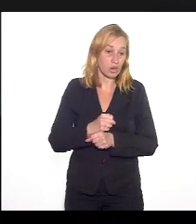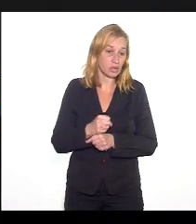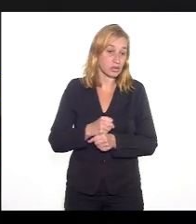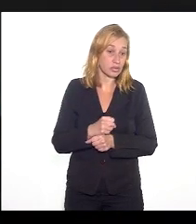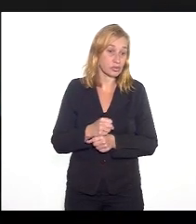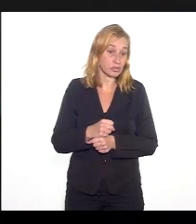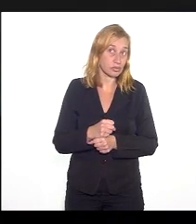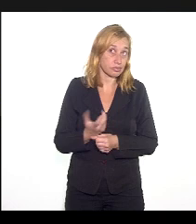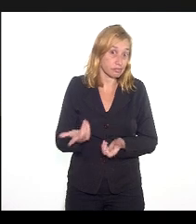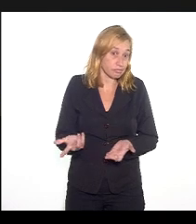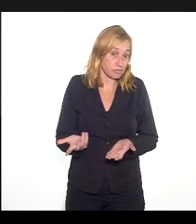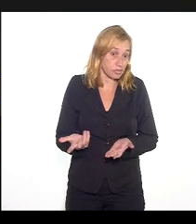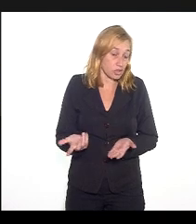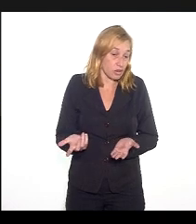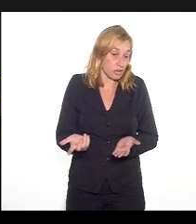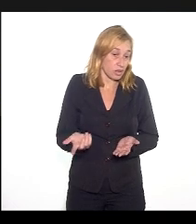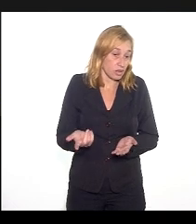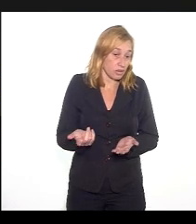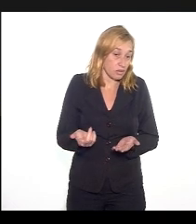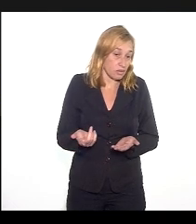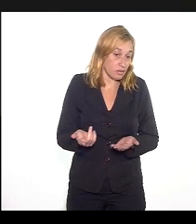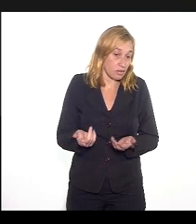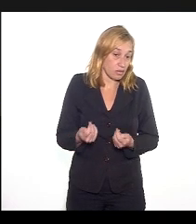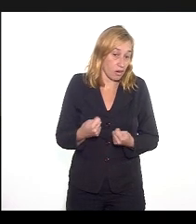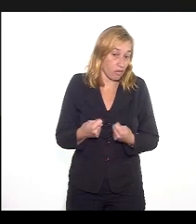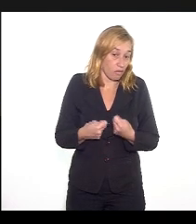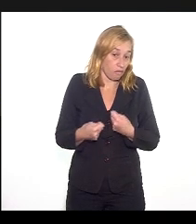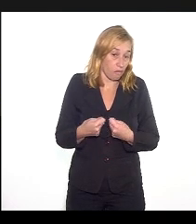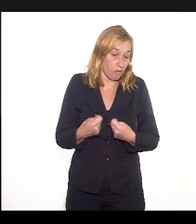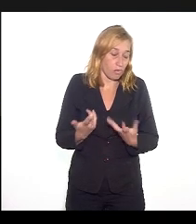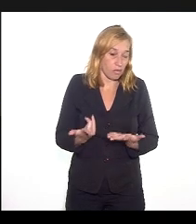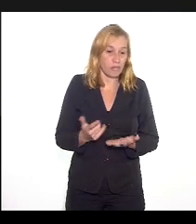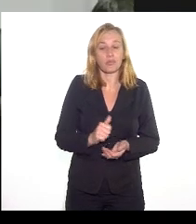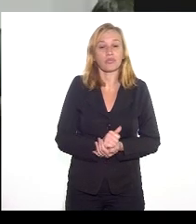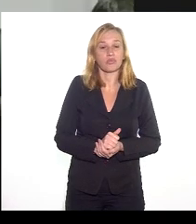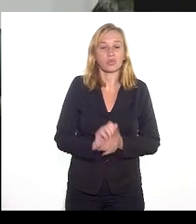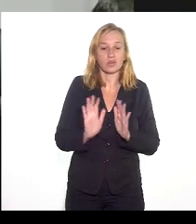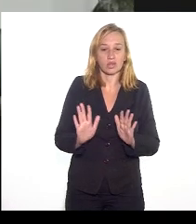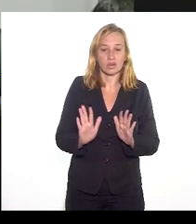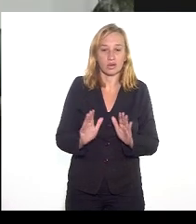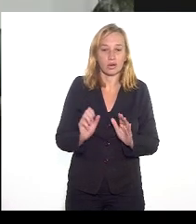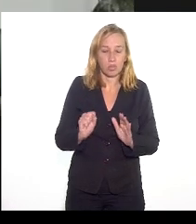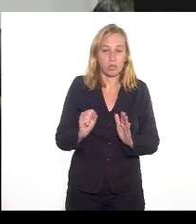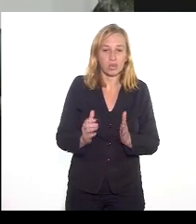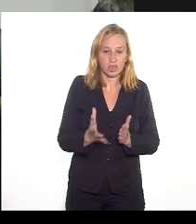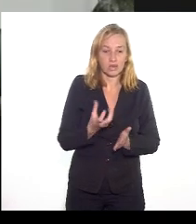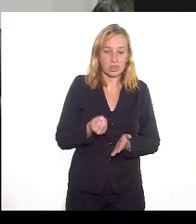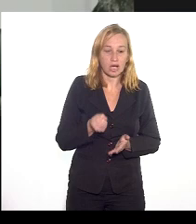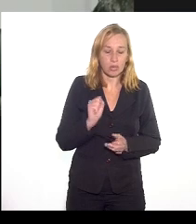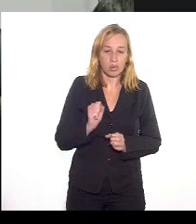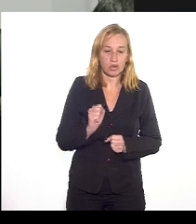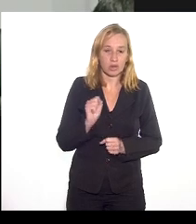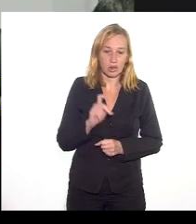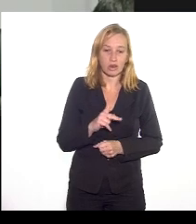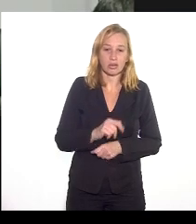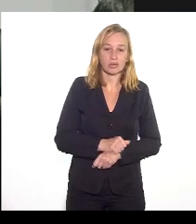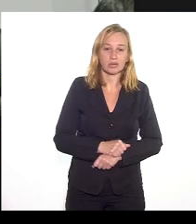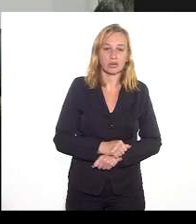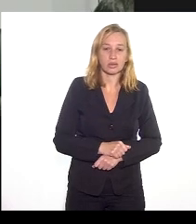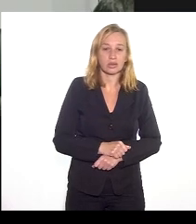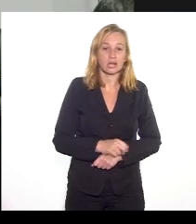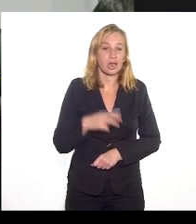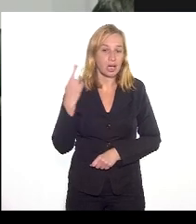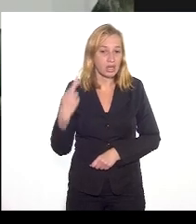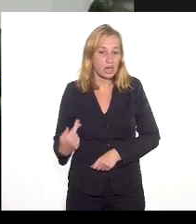estar sendo mais duro do que o regime de recuperação. Então, presidente, pode acolher. Tem acordo. Ok. Mas,